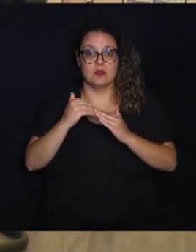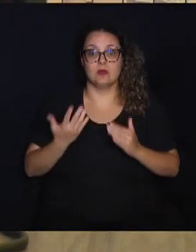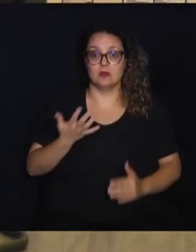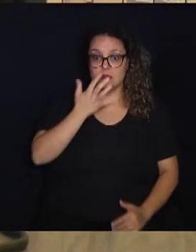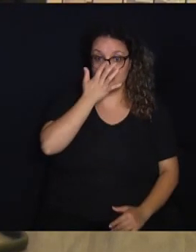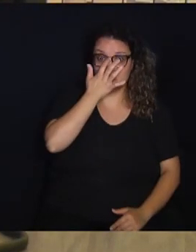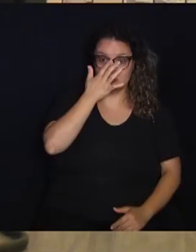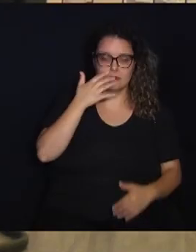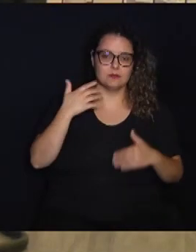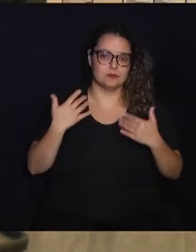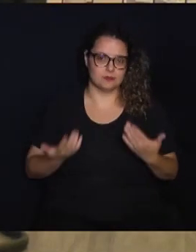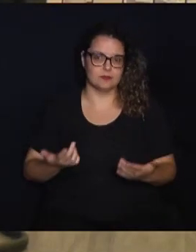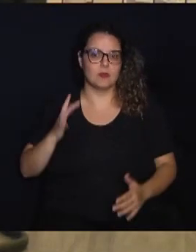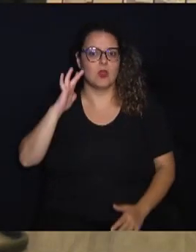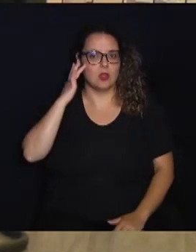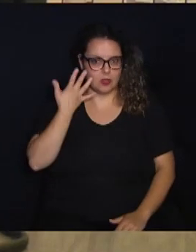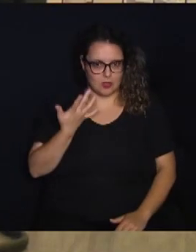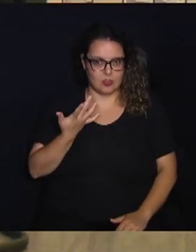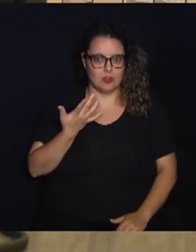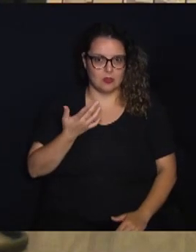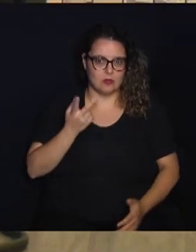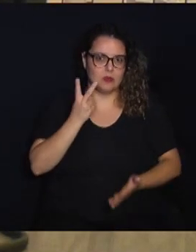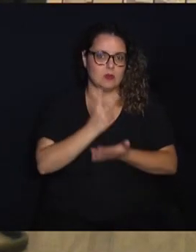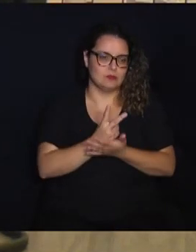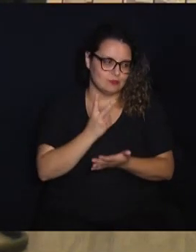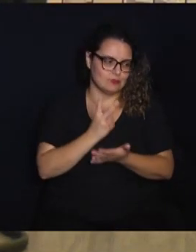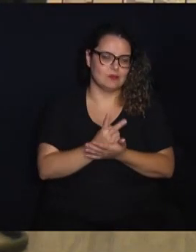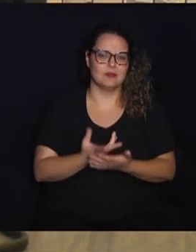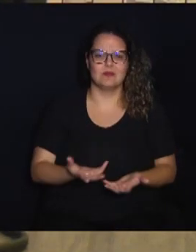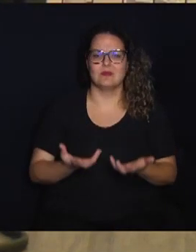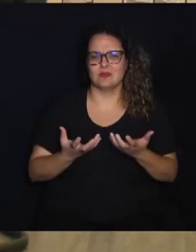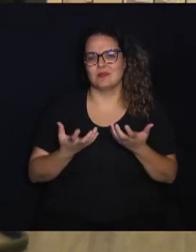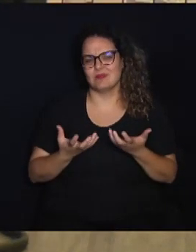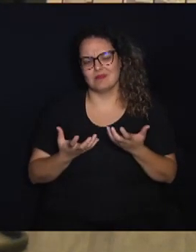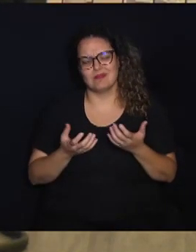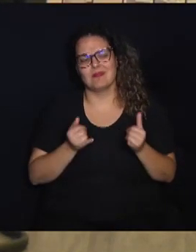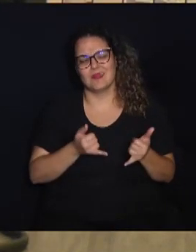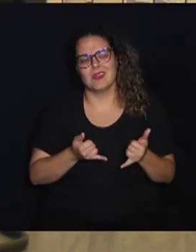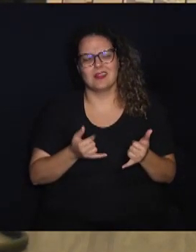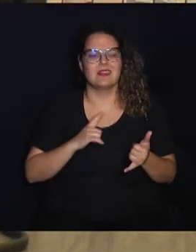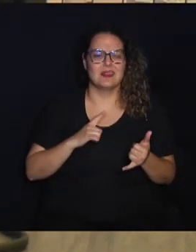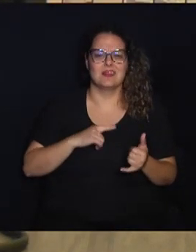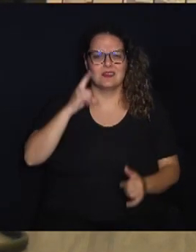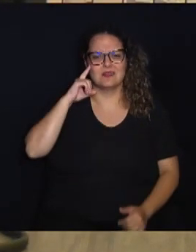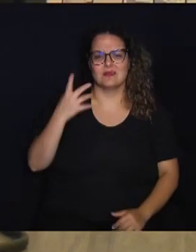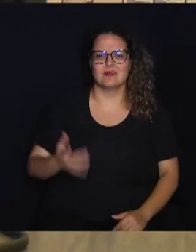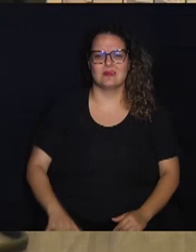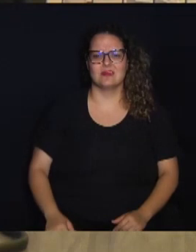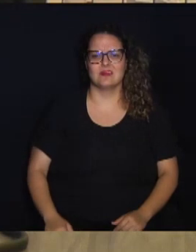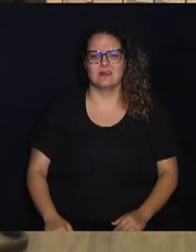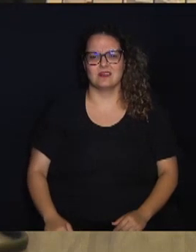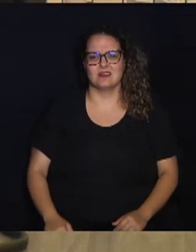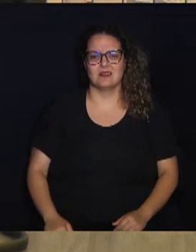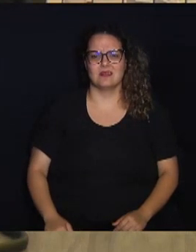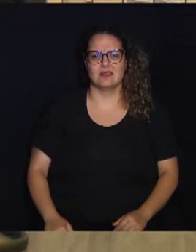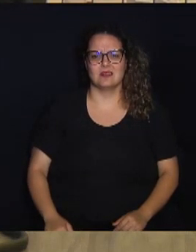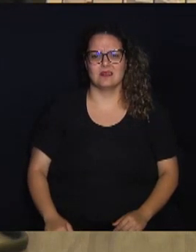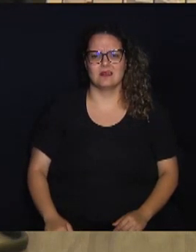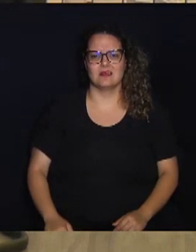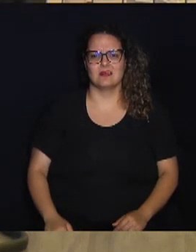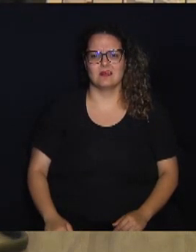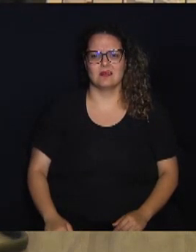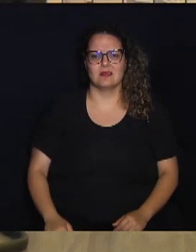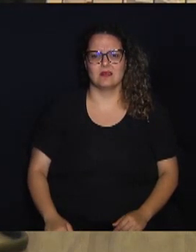Então, assim, eu acho que só que é a persistência, tem dia que você quer desistir. No começo eu nem olhava, a hora que ele mandava eu fazer o exercício, eu olhava